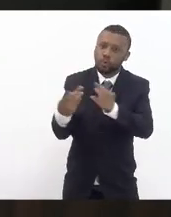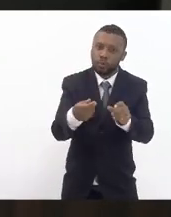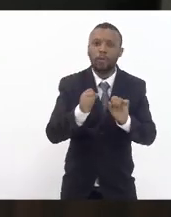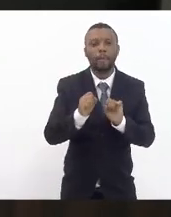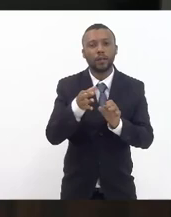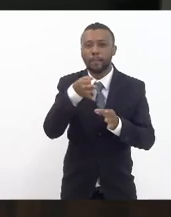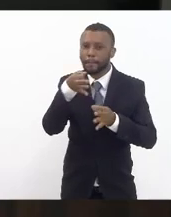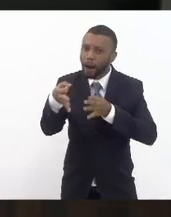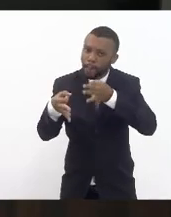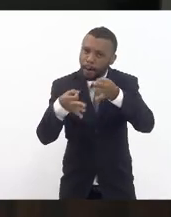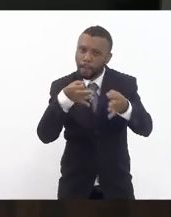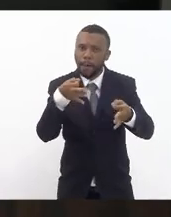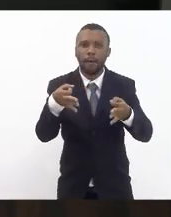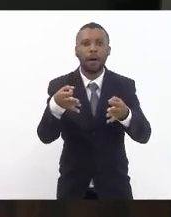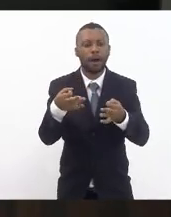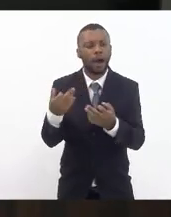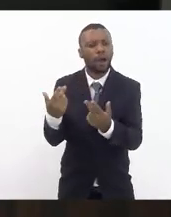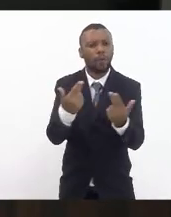vez,